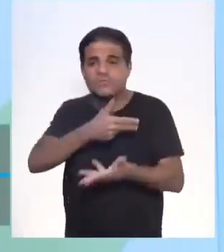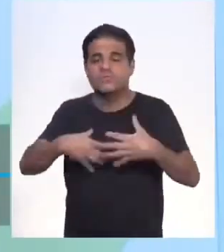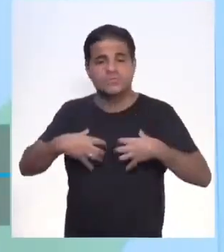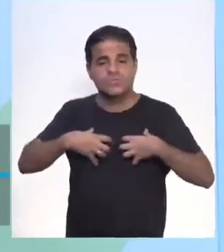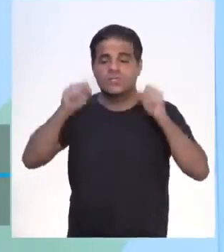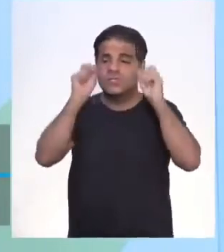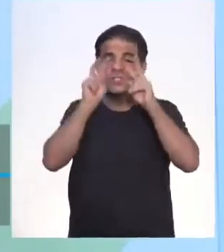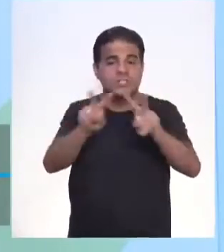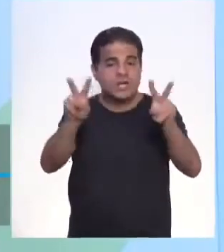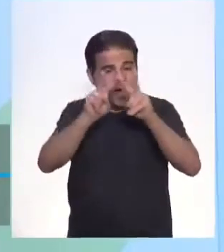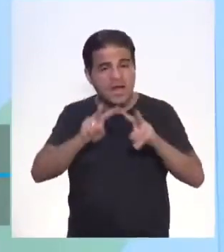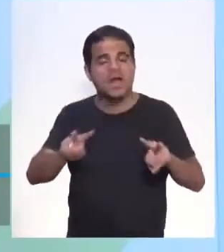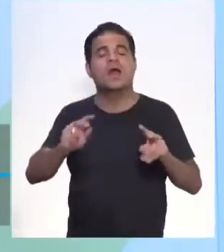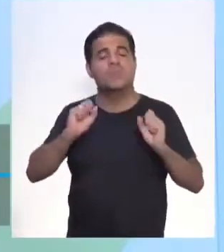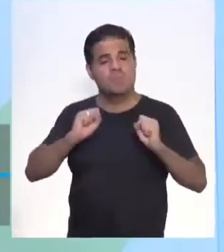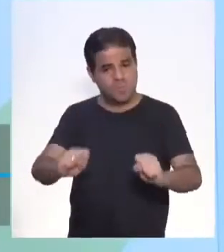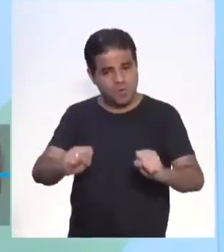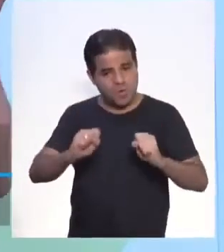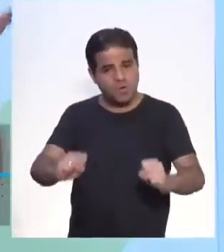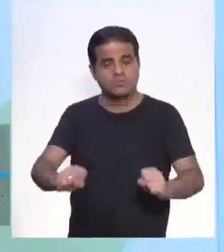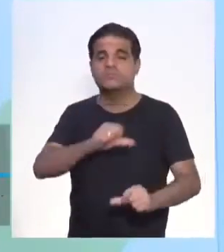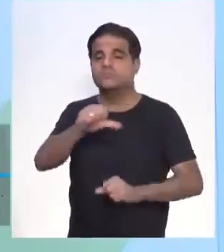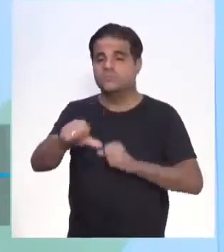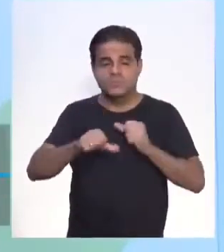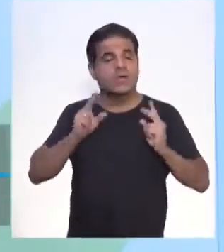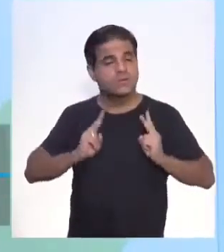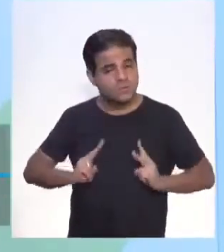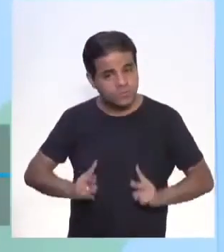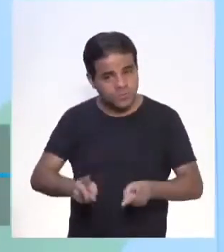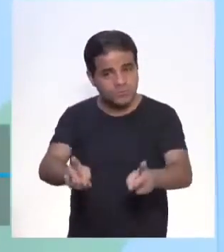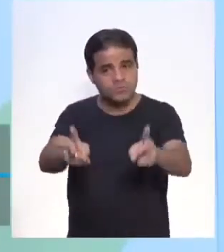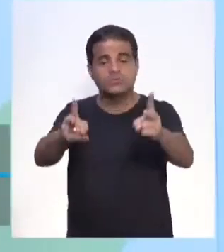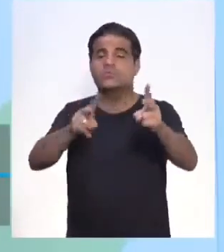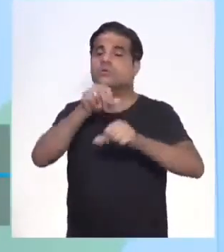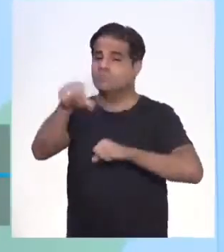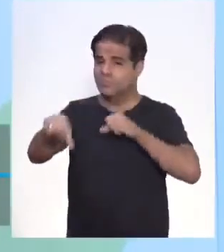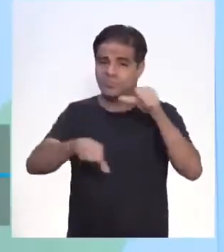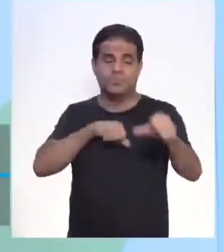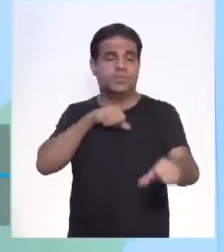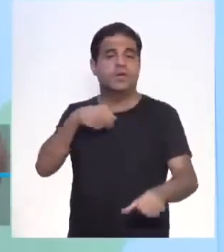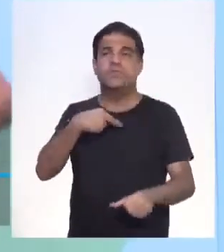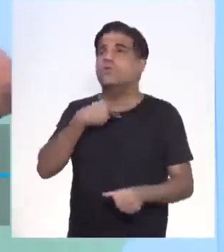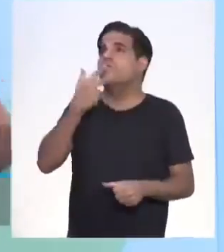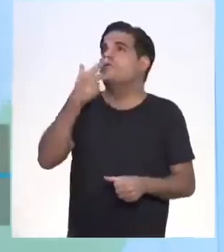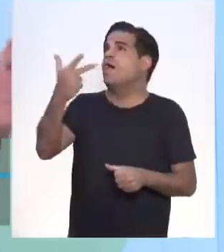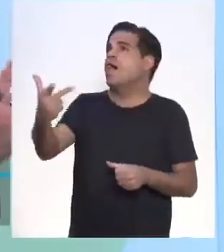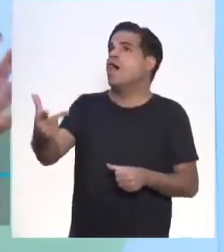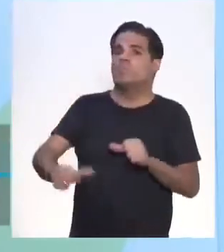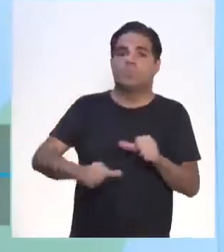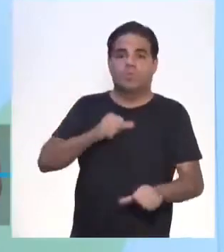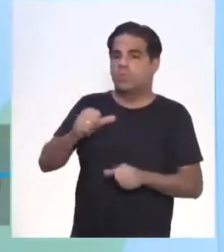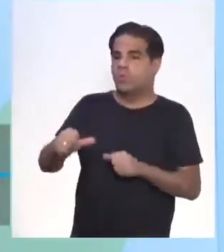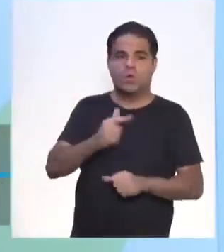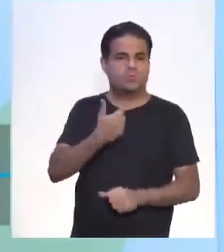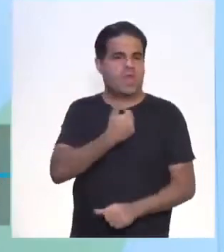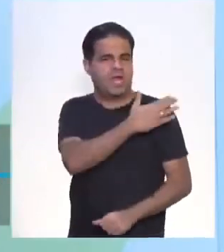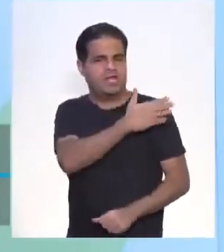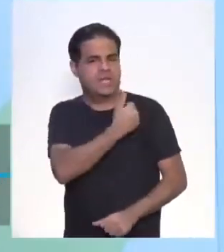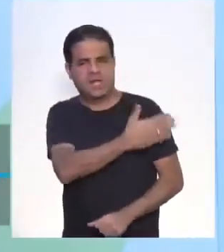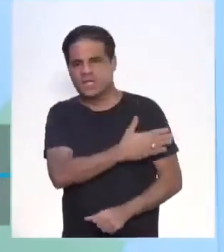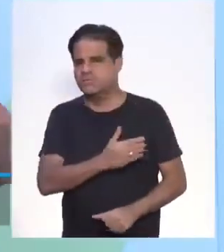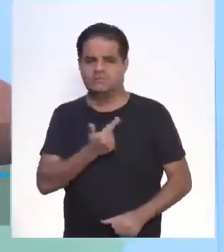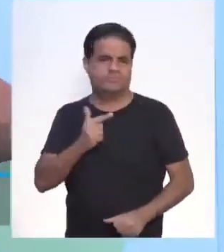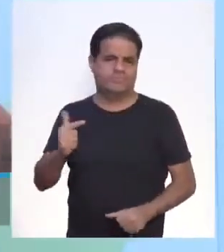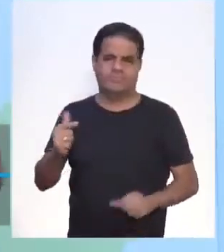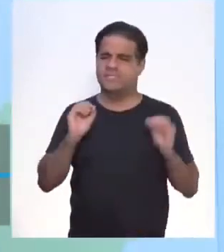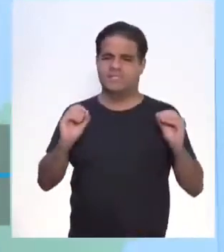enxerga o outro, tende a mudar. E continua mudando, né? Porque a gente não pode dizer que mudou assim, nossa, não existe racismo, zero coisas.